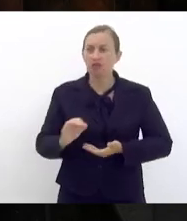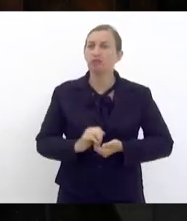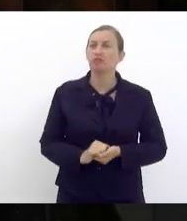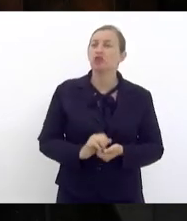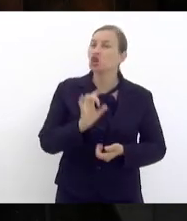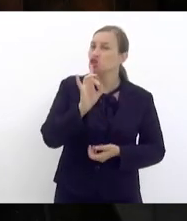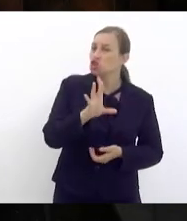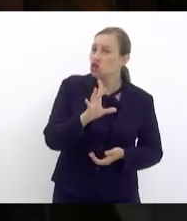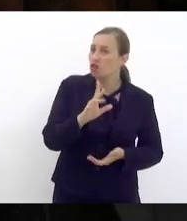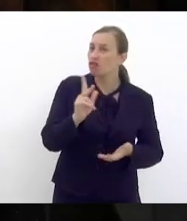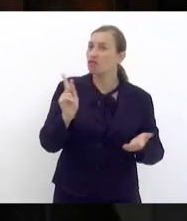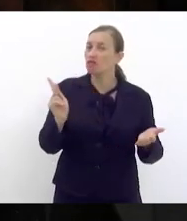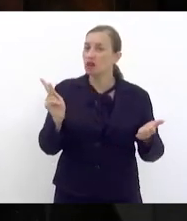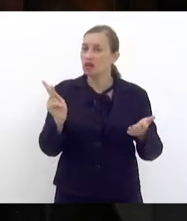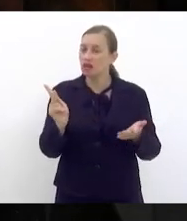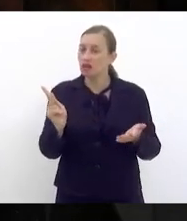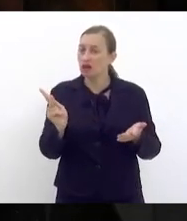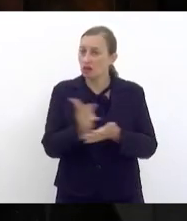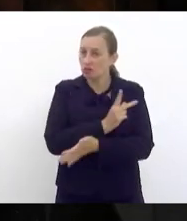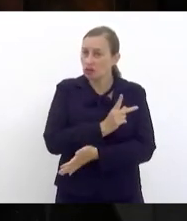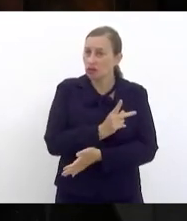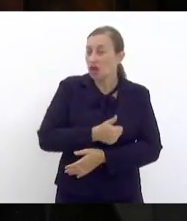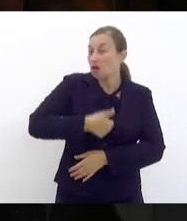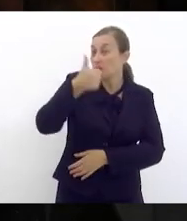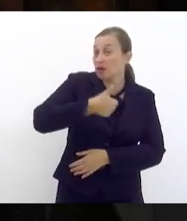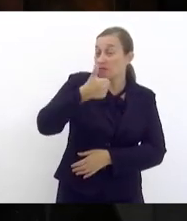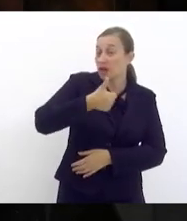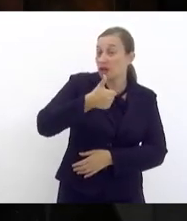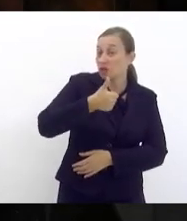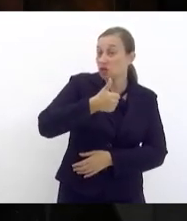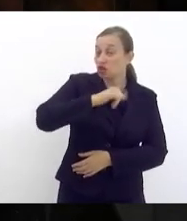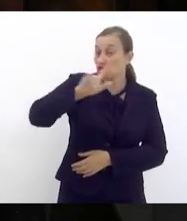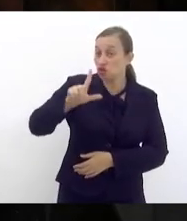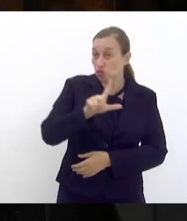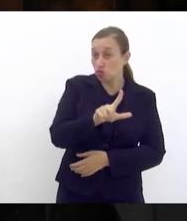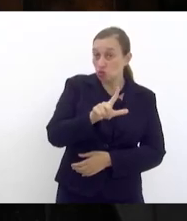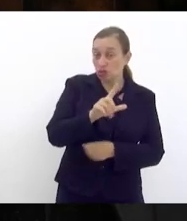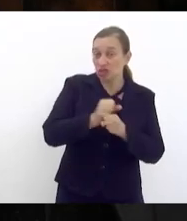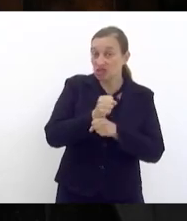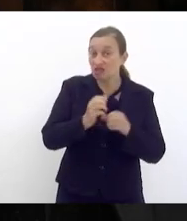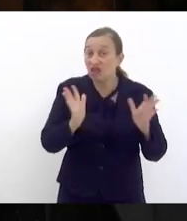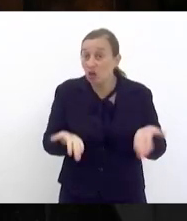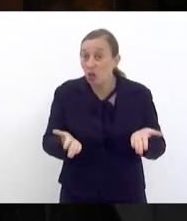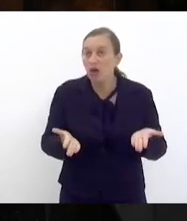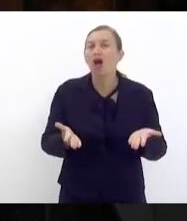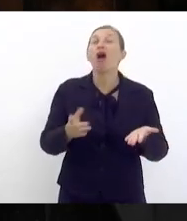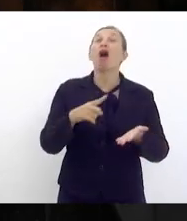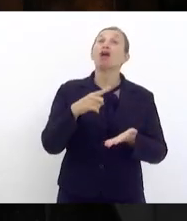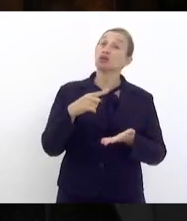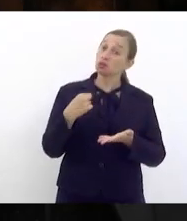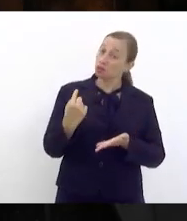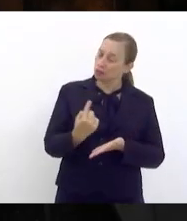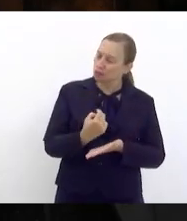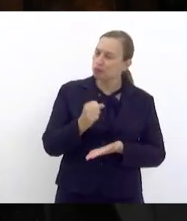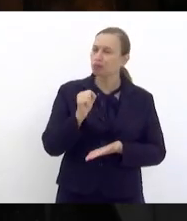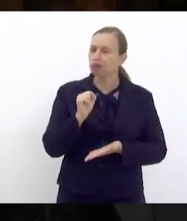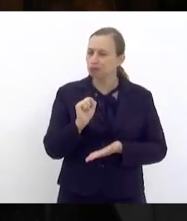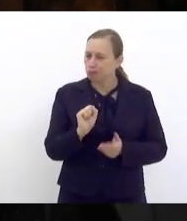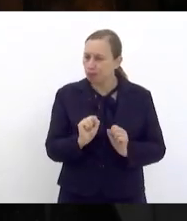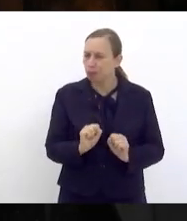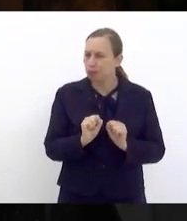só vai vigorar a partir de 1º de julho deste ano. E aí nós poderemos,